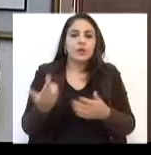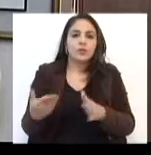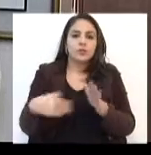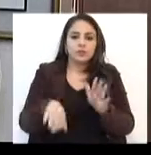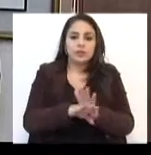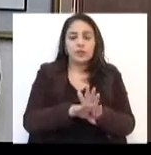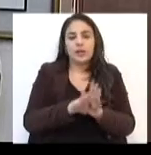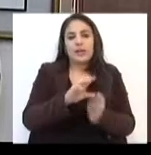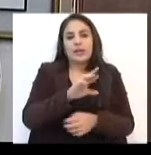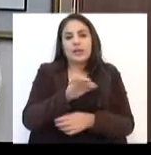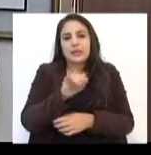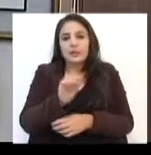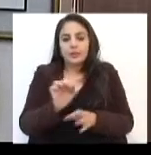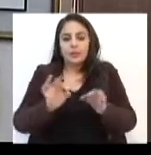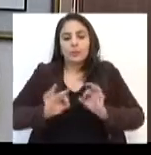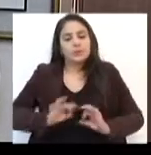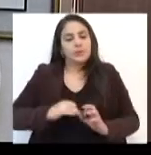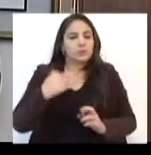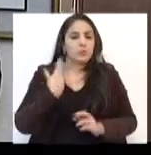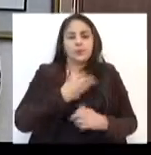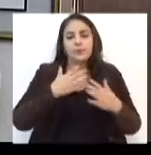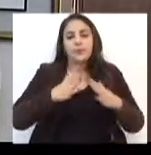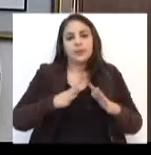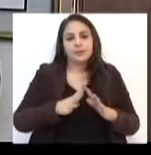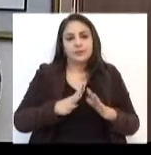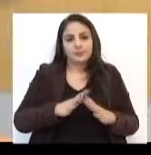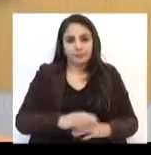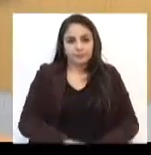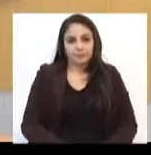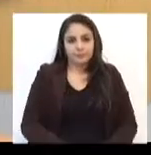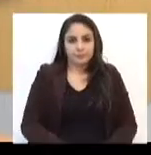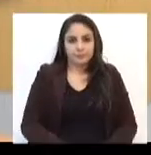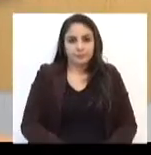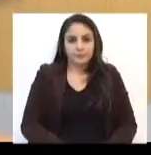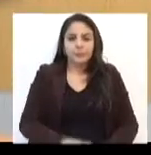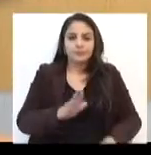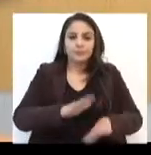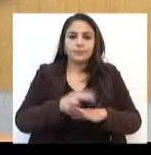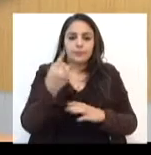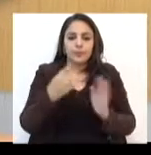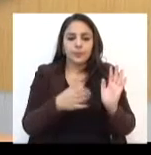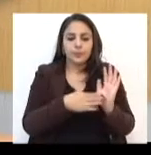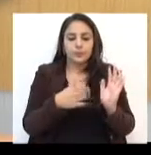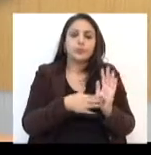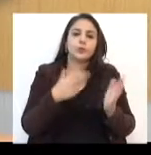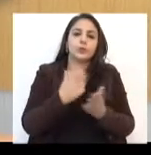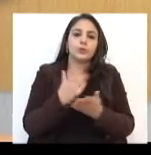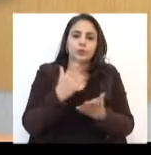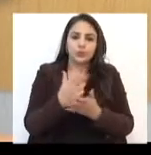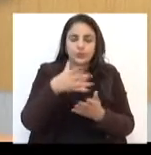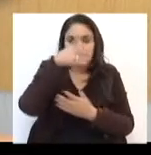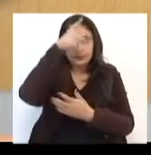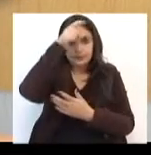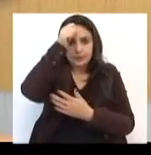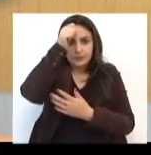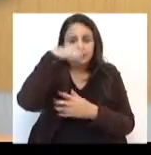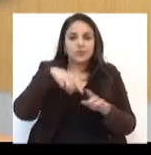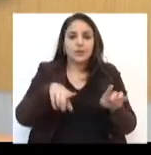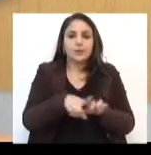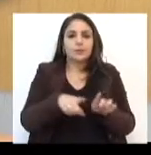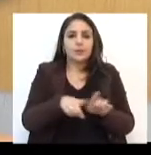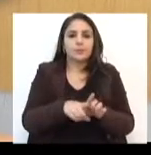crime organizado. E nós não queremos que isso aconteça também em Passo Fundo. Outra proposta que segue sendo analisada é